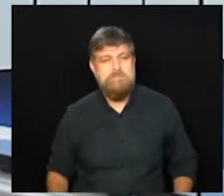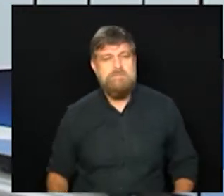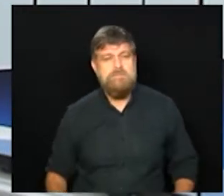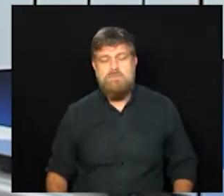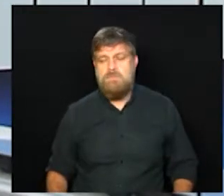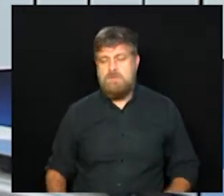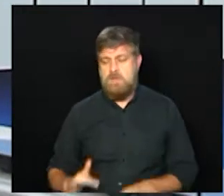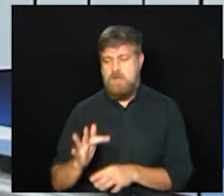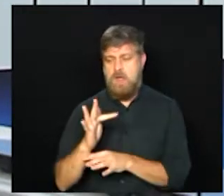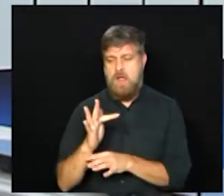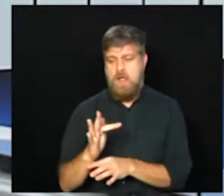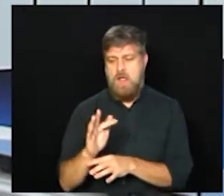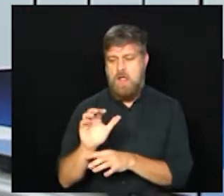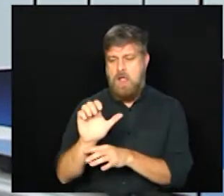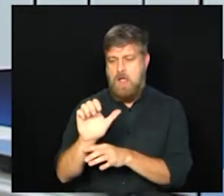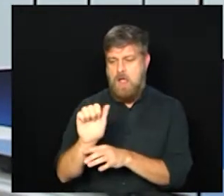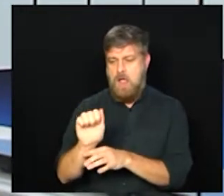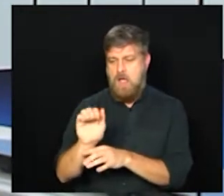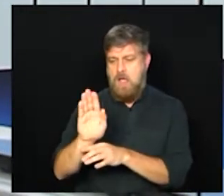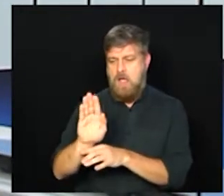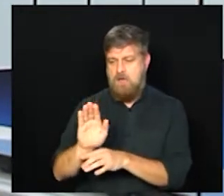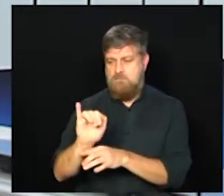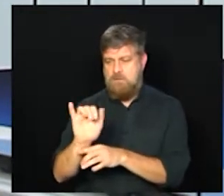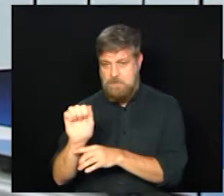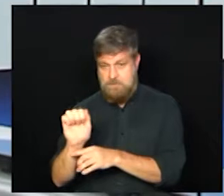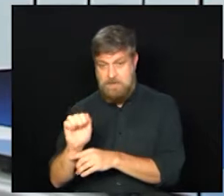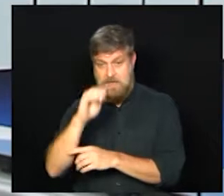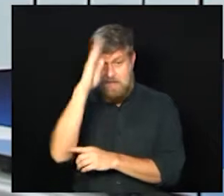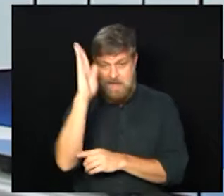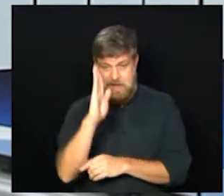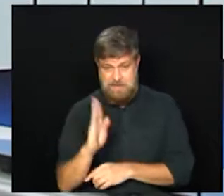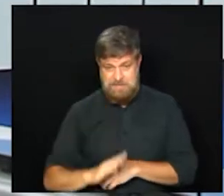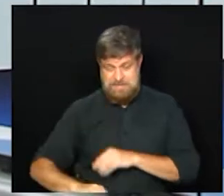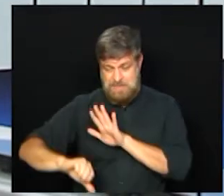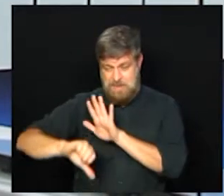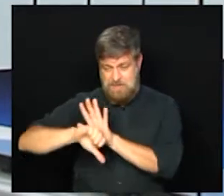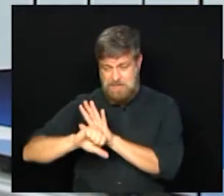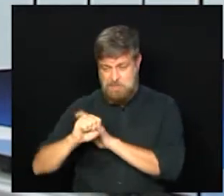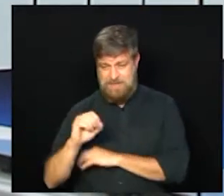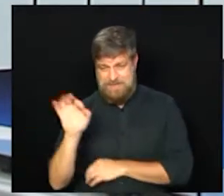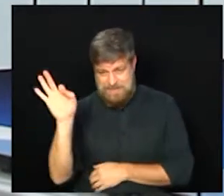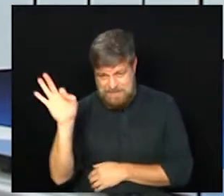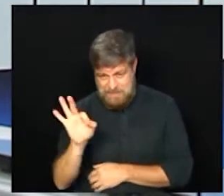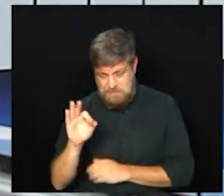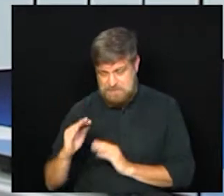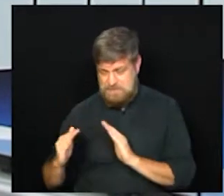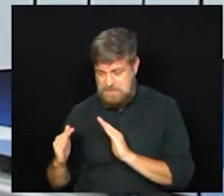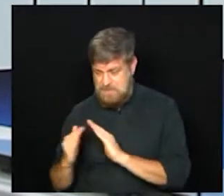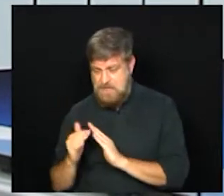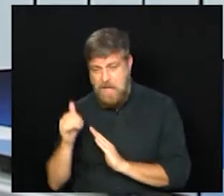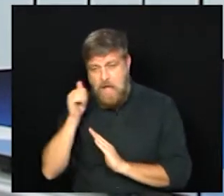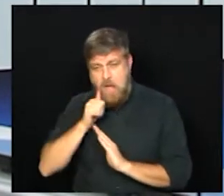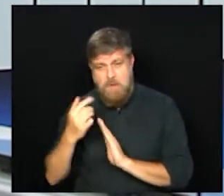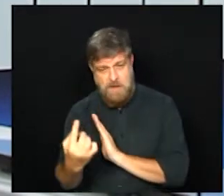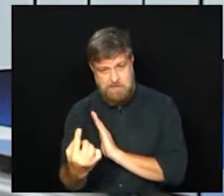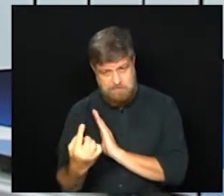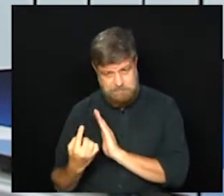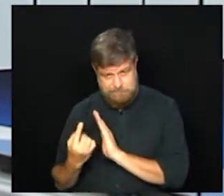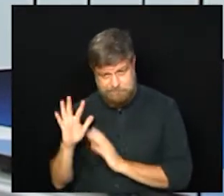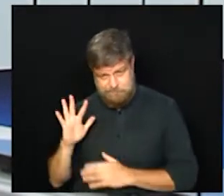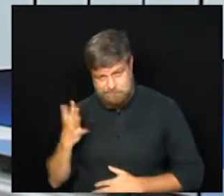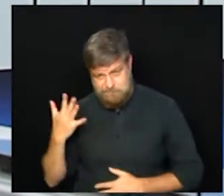no Brasil, mais de 80% dos crimes de violência doméstica contra as mulheres acontecem